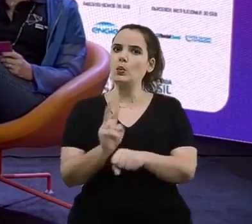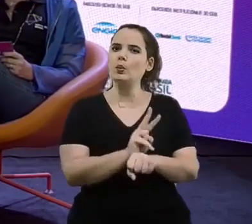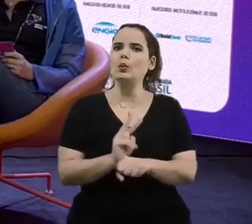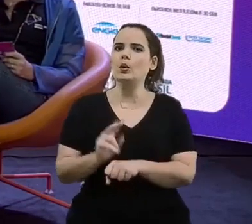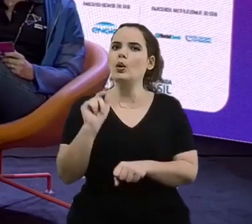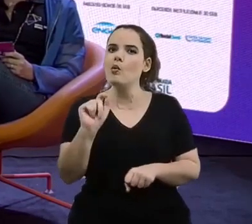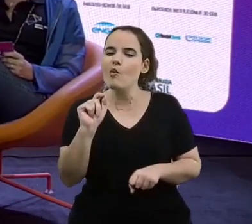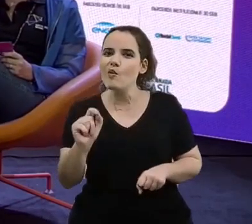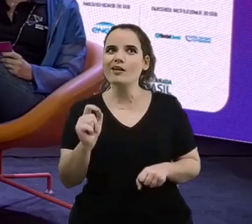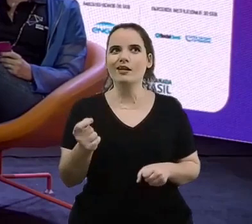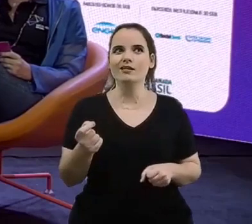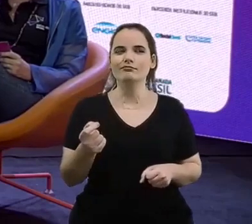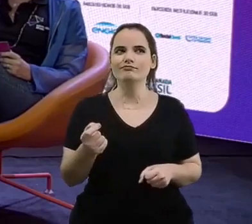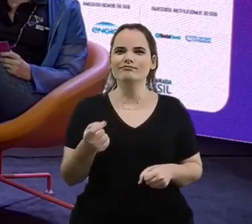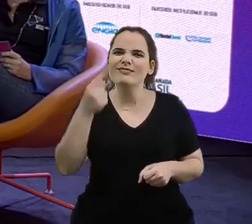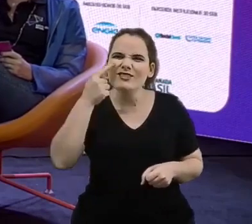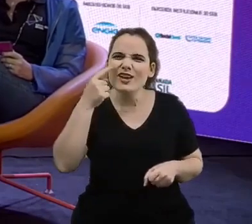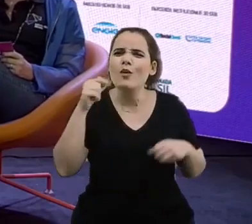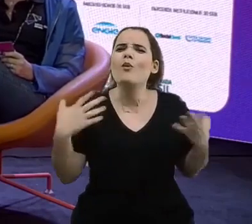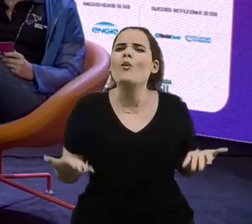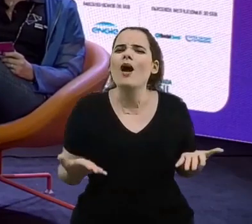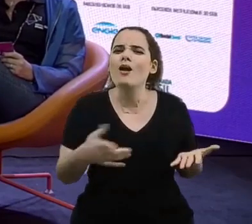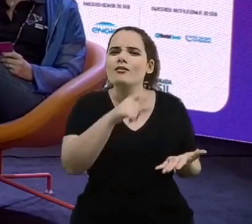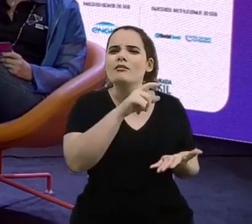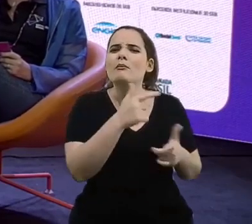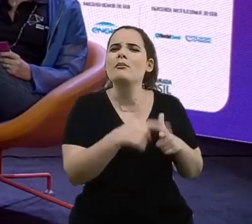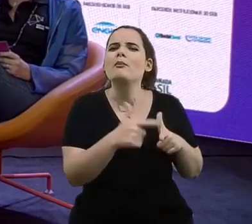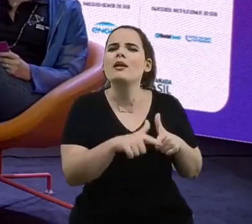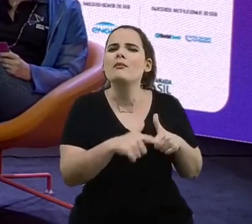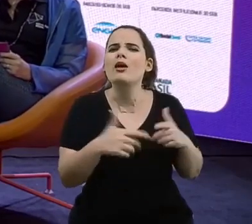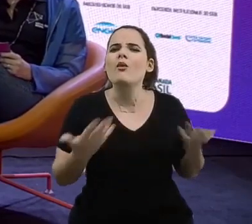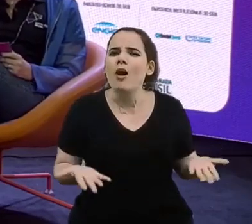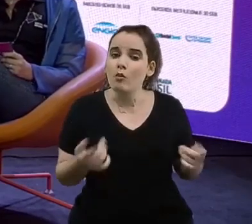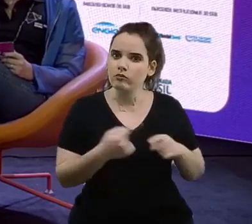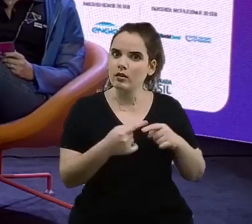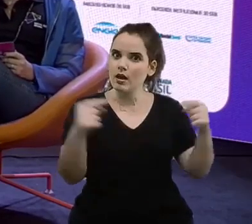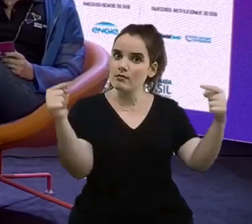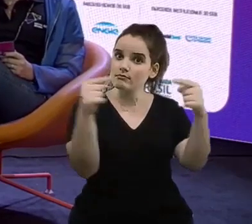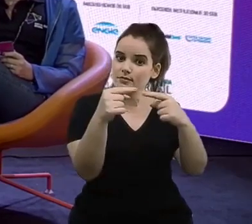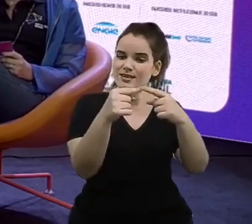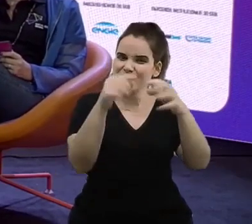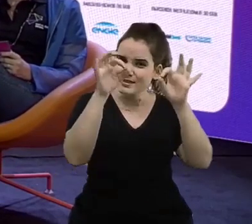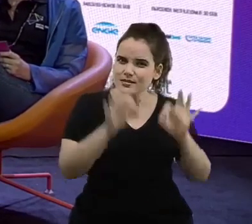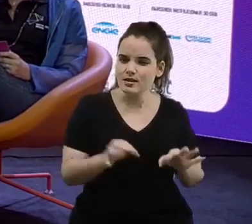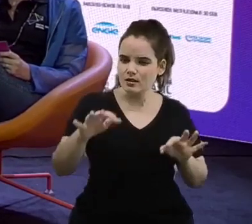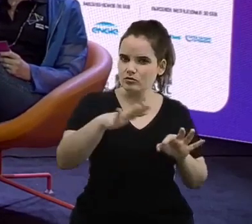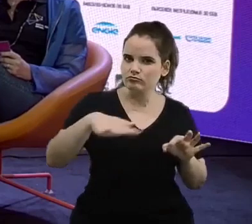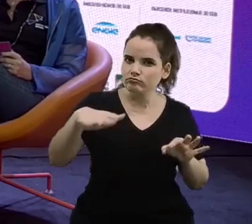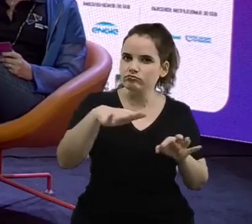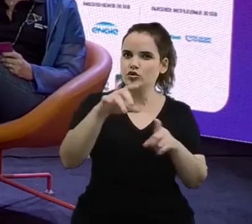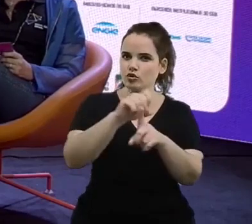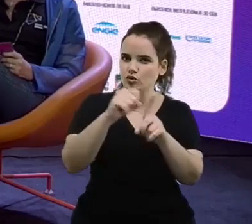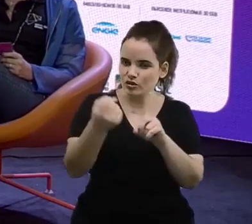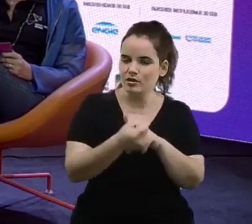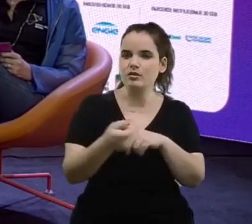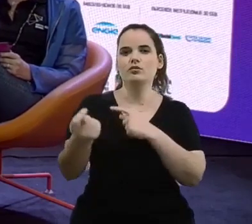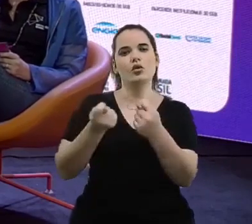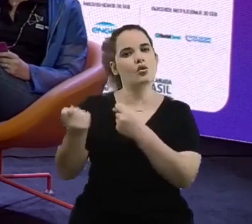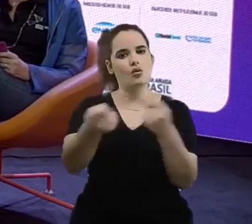agregar algum valor para a secretaria. E, finalmente, a gente espera que esse dashboard permita a elaboração de políticas públicas